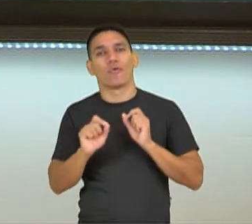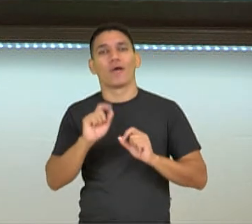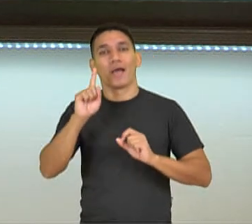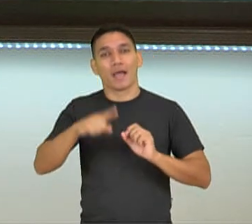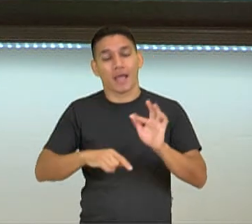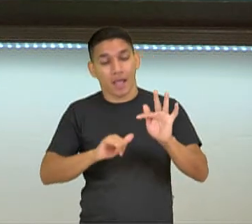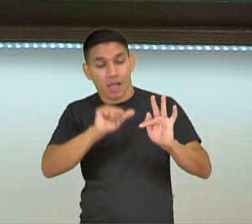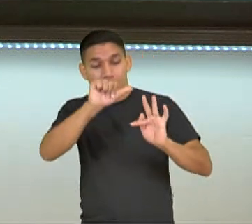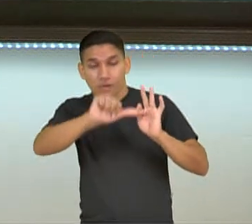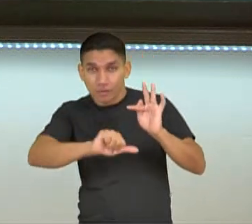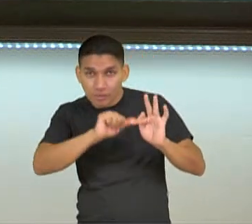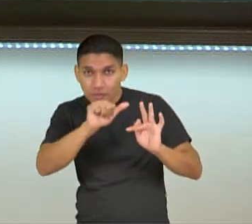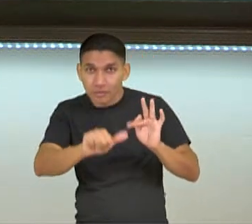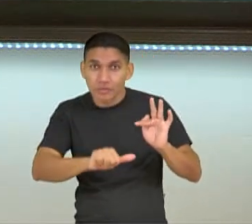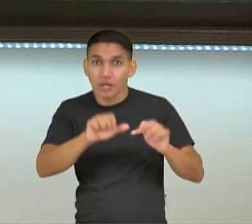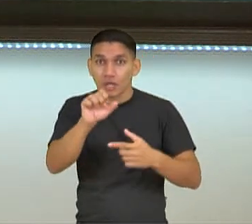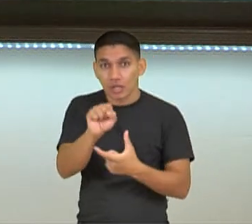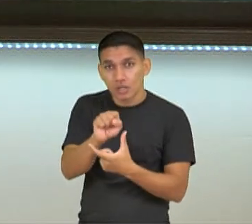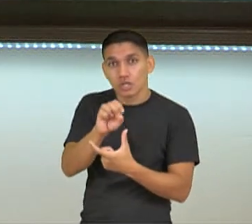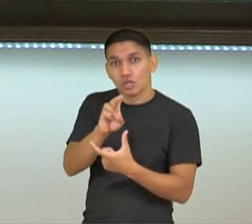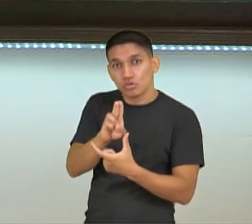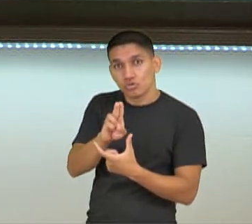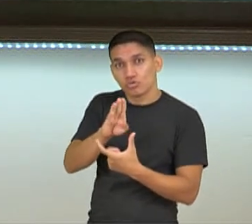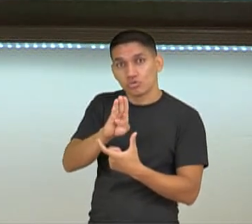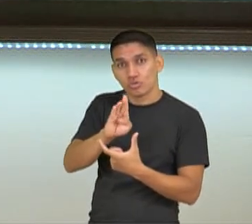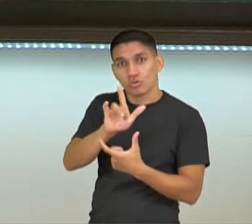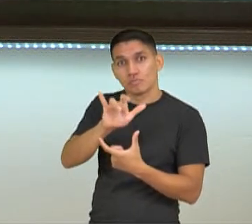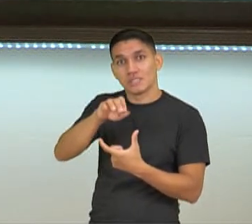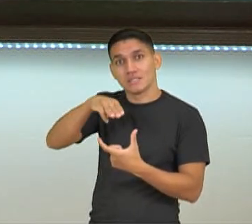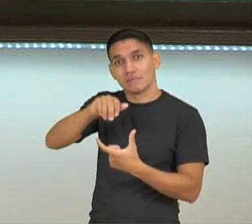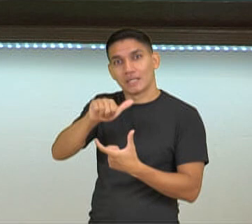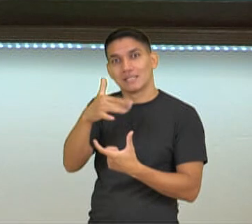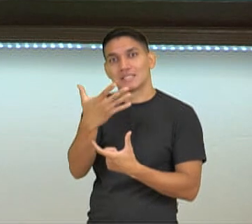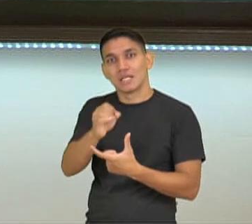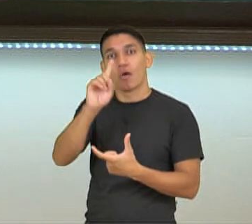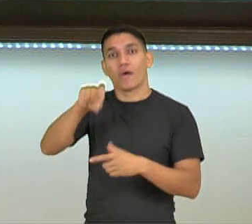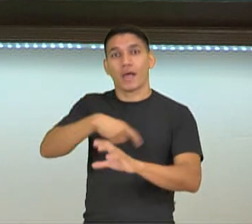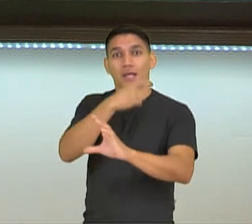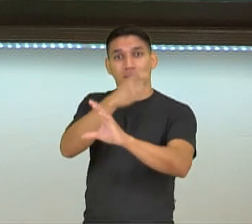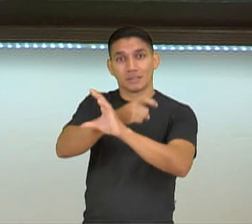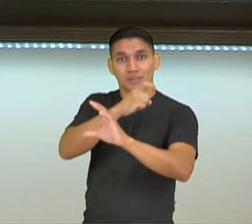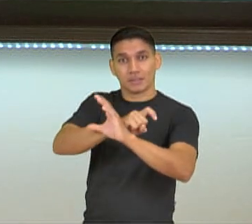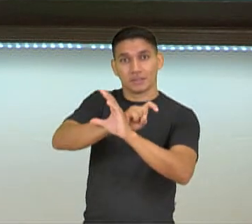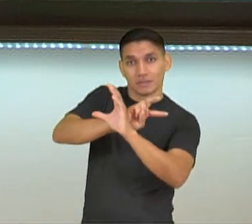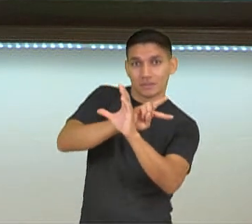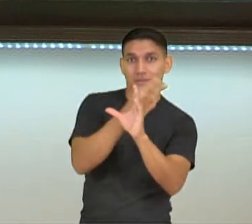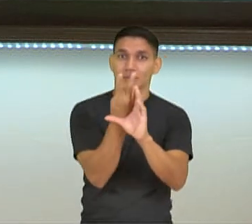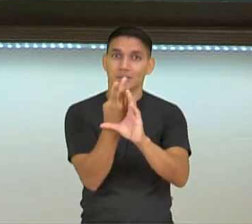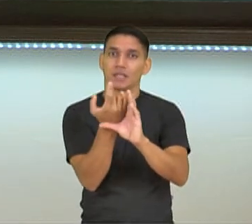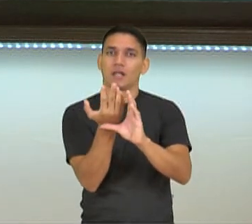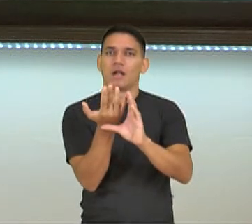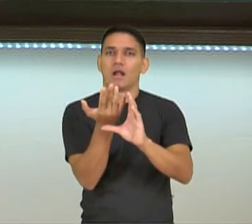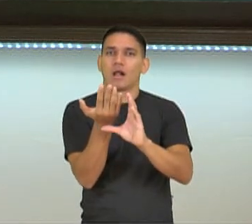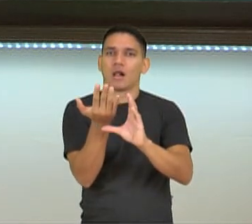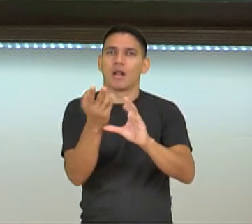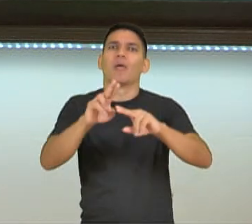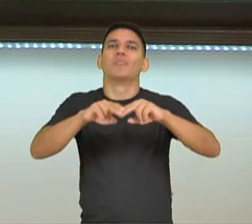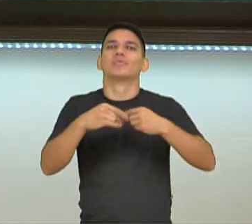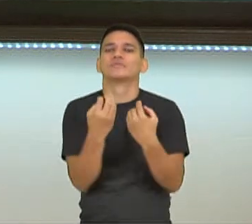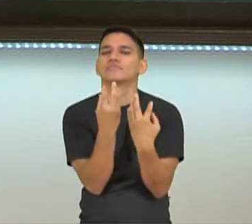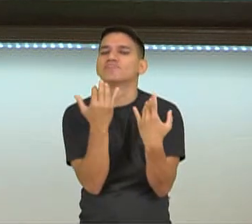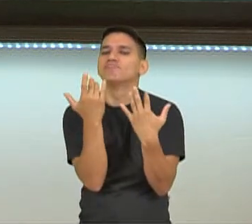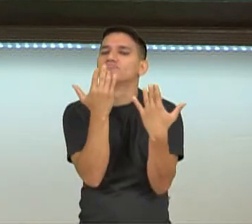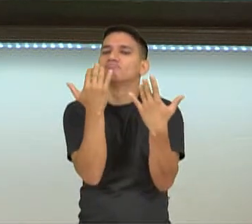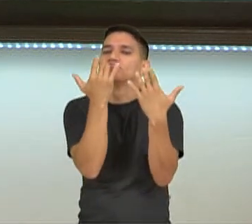chamado sublimação. Então elas passam do estado sólido para o estado gasoso, tá certo? E é por isso que fica aquele odor dentro